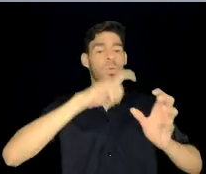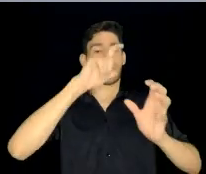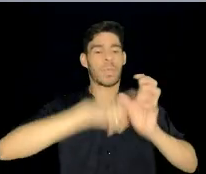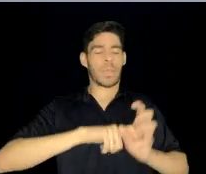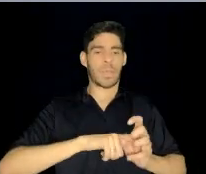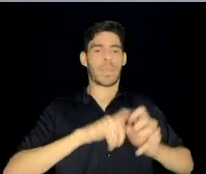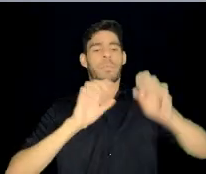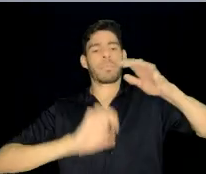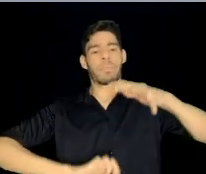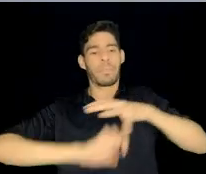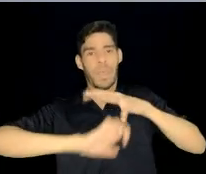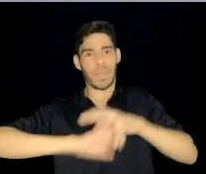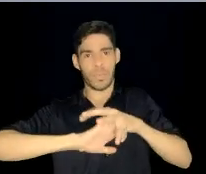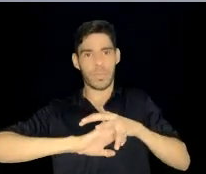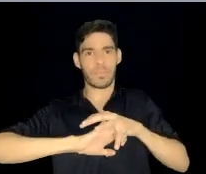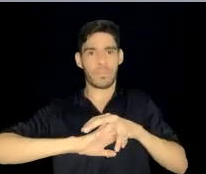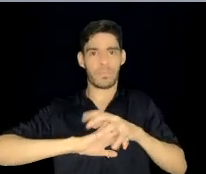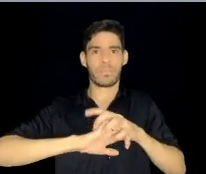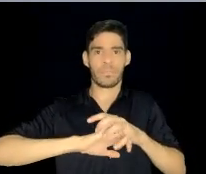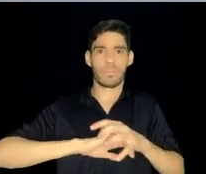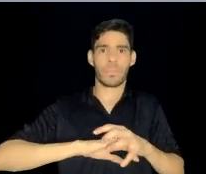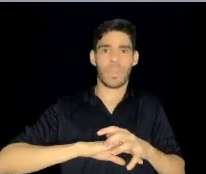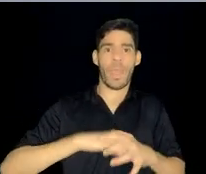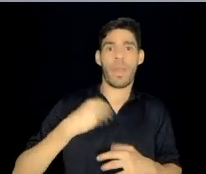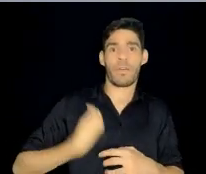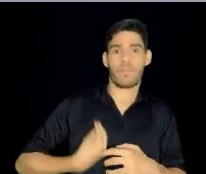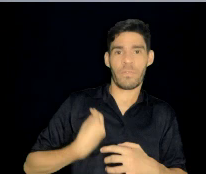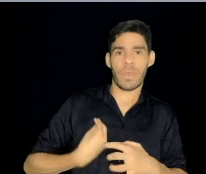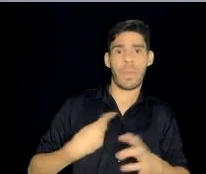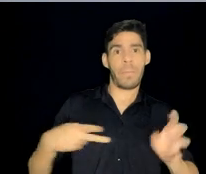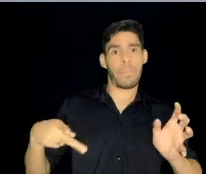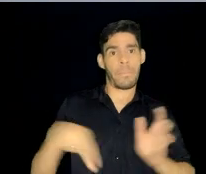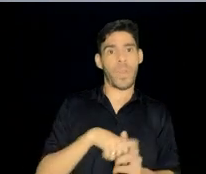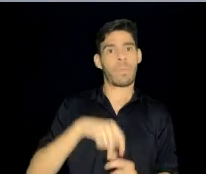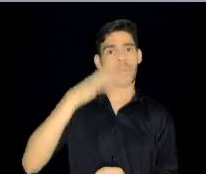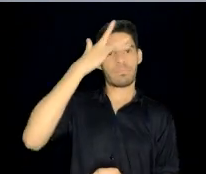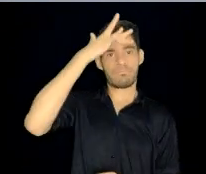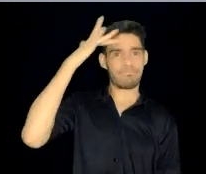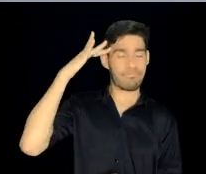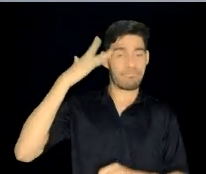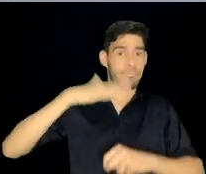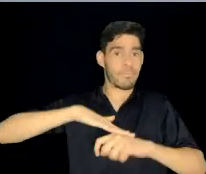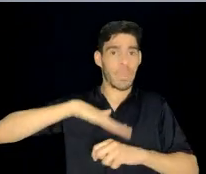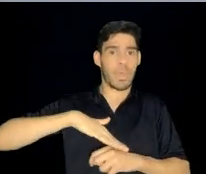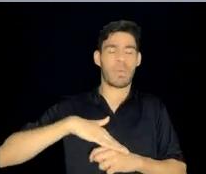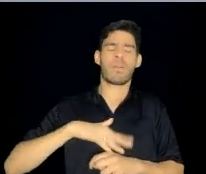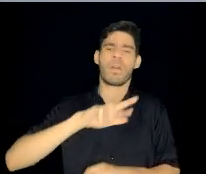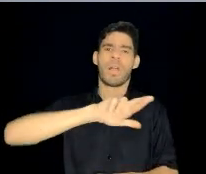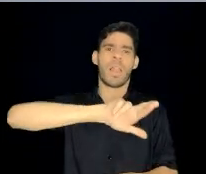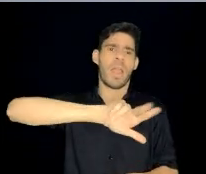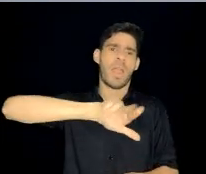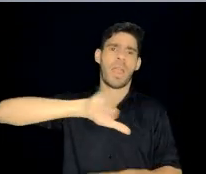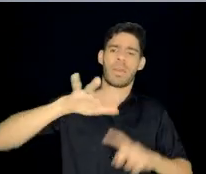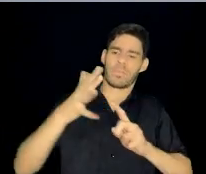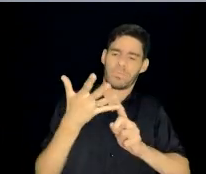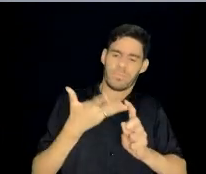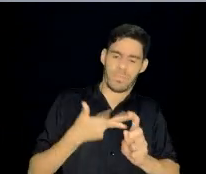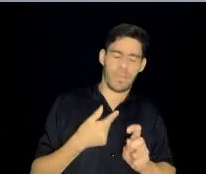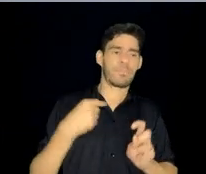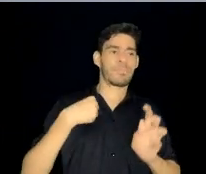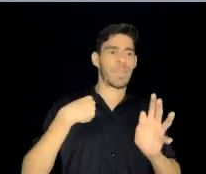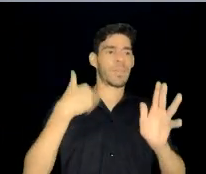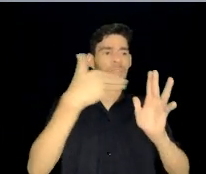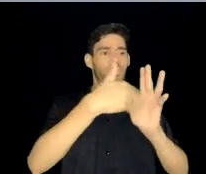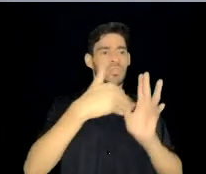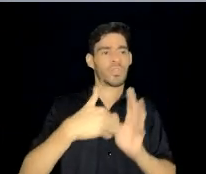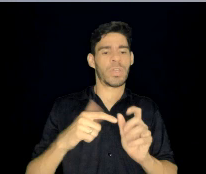pessoas que dependem de uma empresa, a sobrevivência própria da pessoa. Enfim, são vários